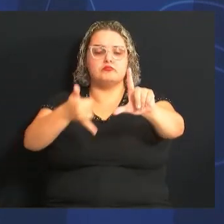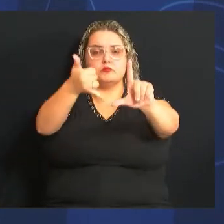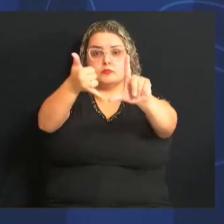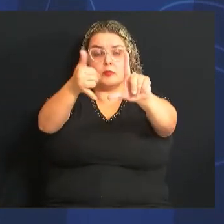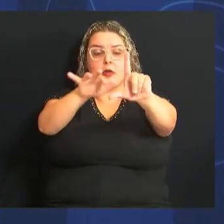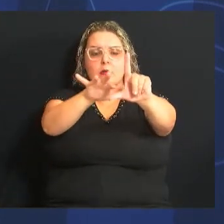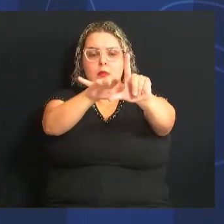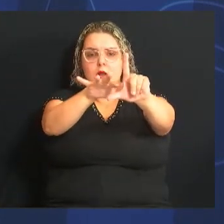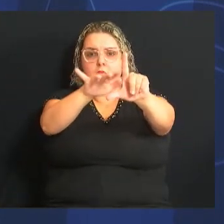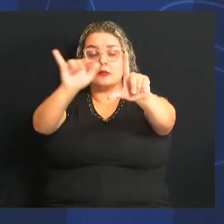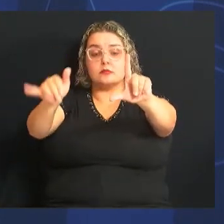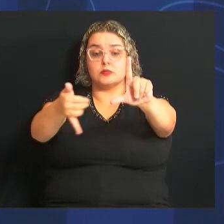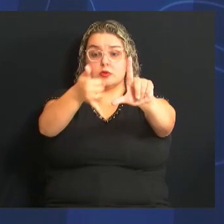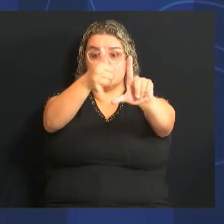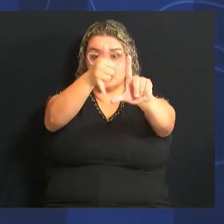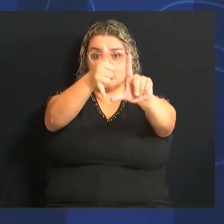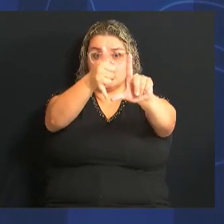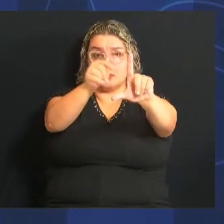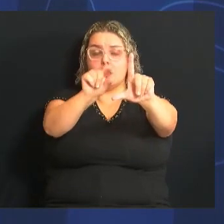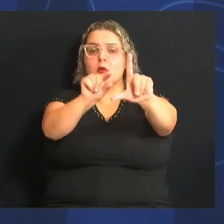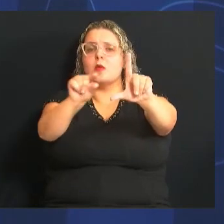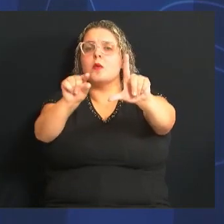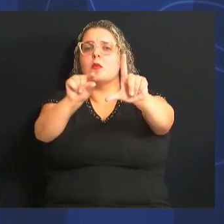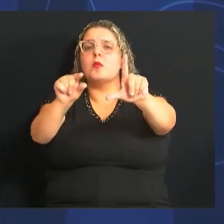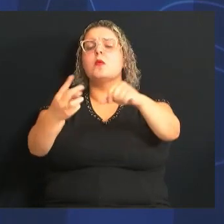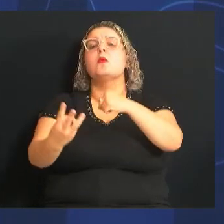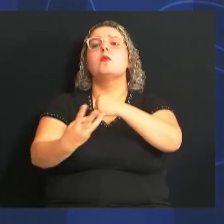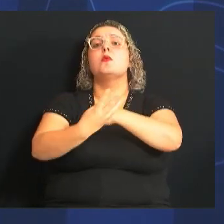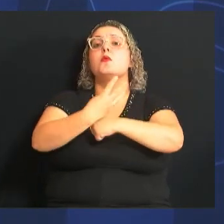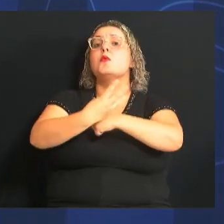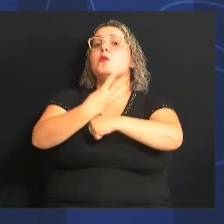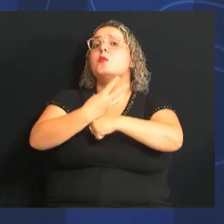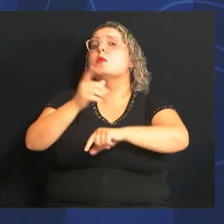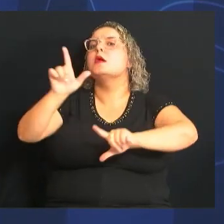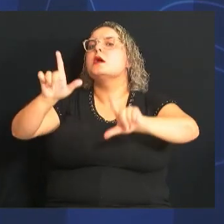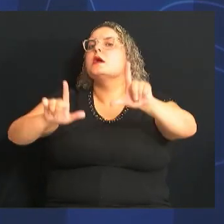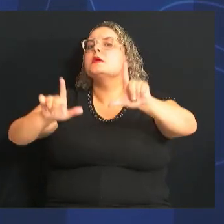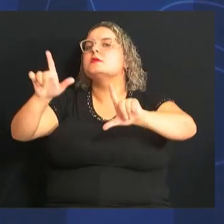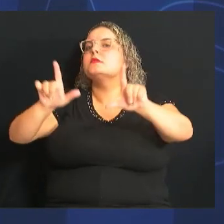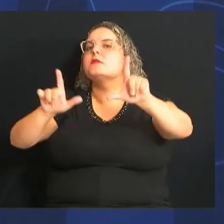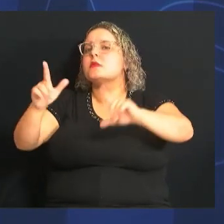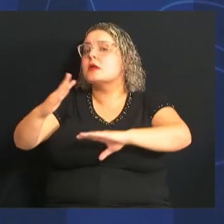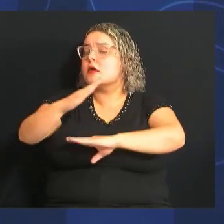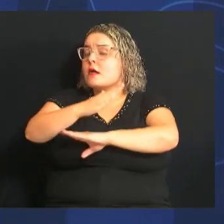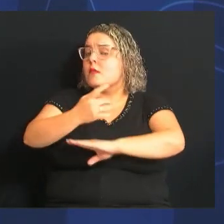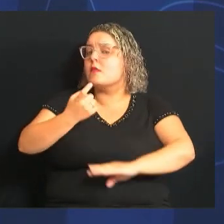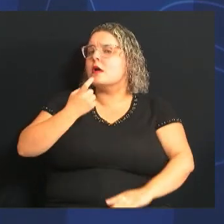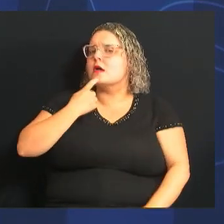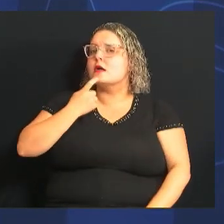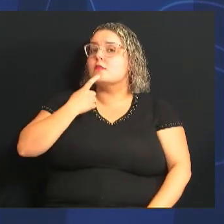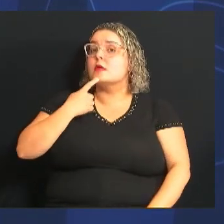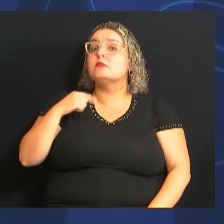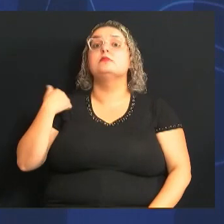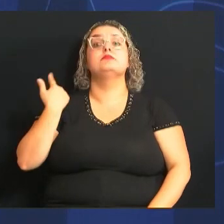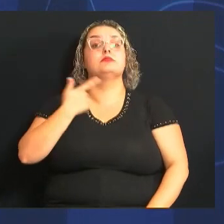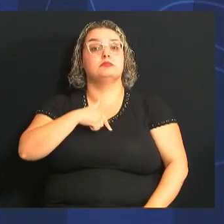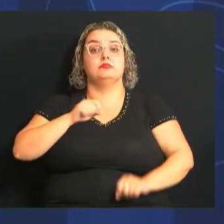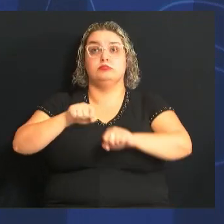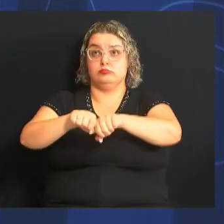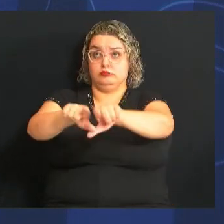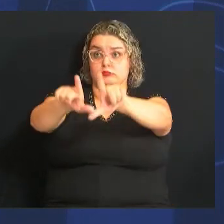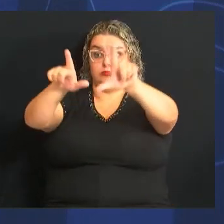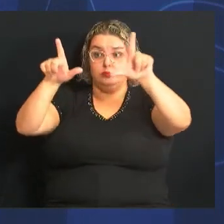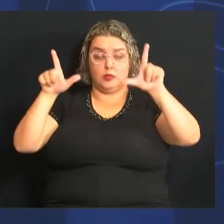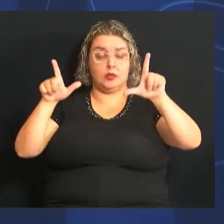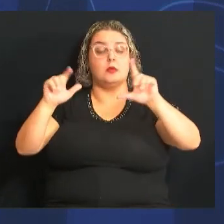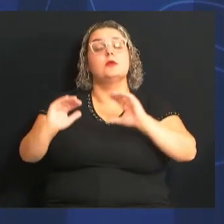foto mesmo. Mas com a câmera do seu celular, você vai apontar aqui, ó, para este QR Code. Porque aí já vai aparecer na tela do seu celular